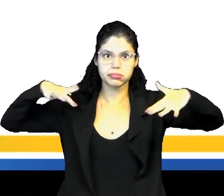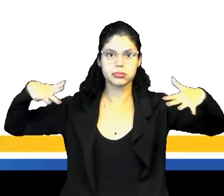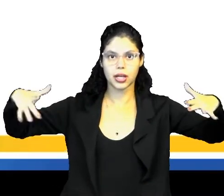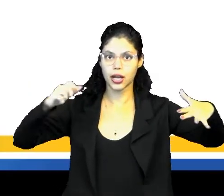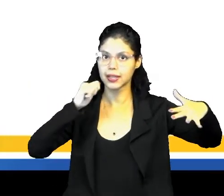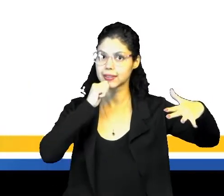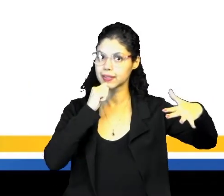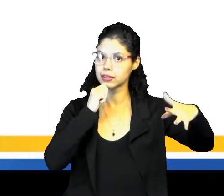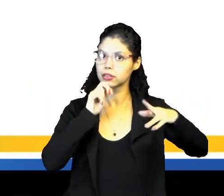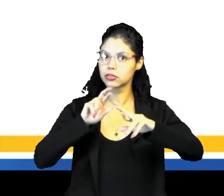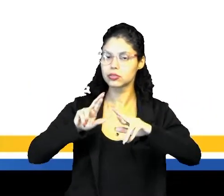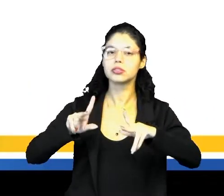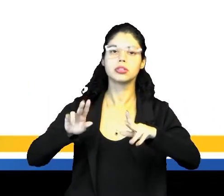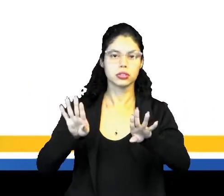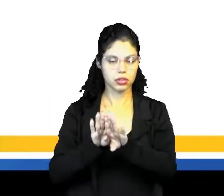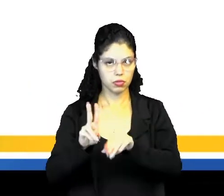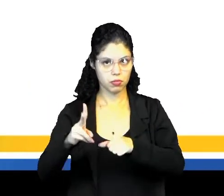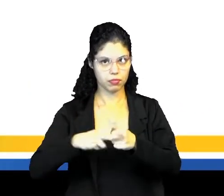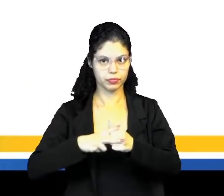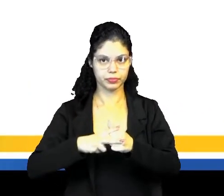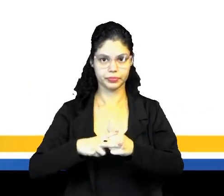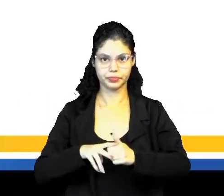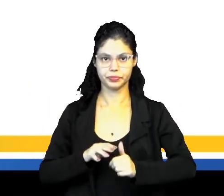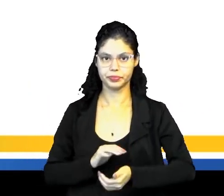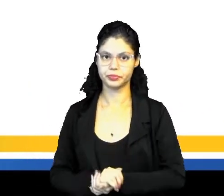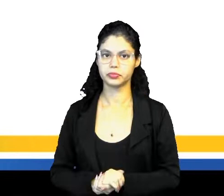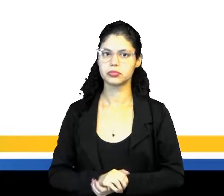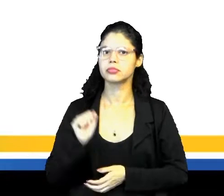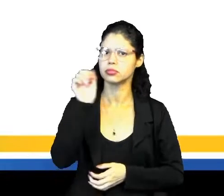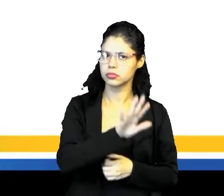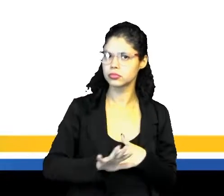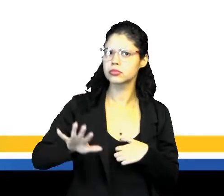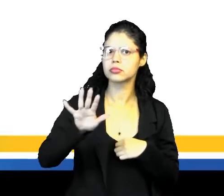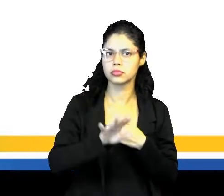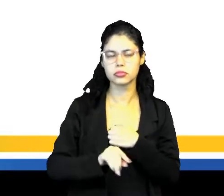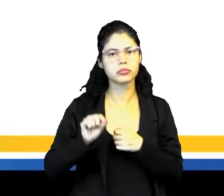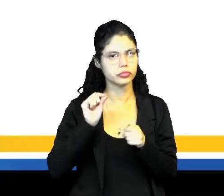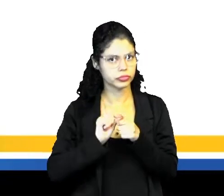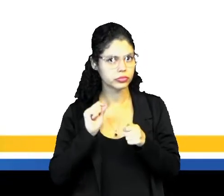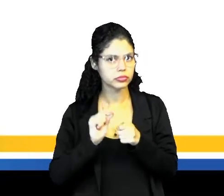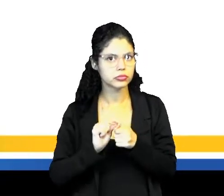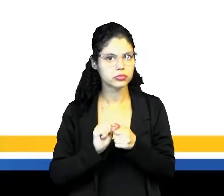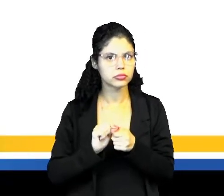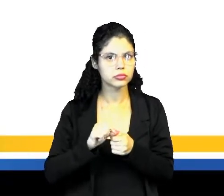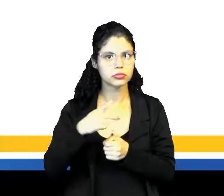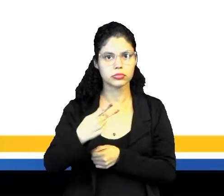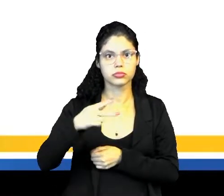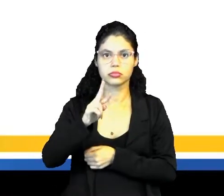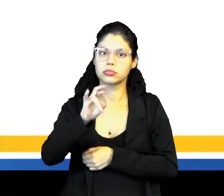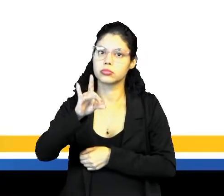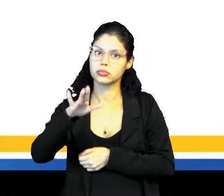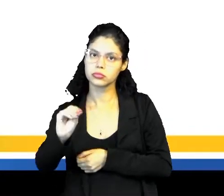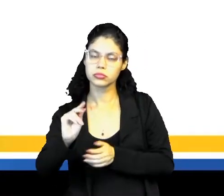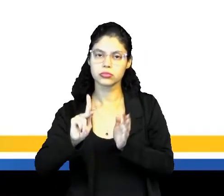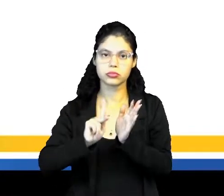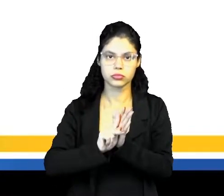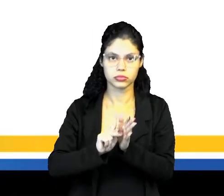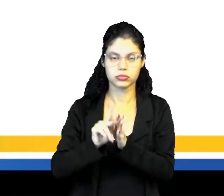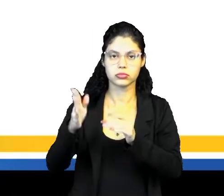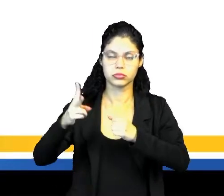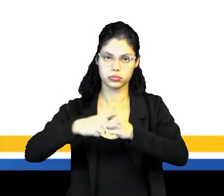ou até diferente para um verbo, ok? Geralmente é formado por um verbo e uma preposição, ou um verbo e